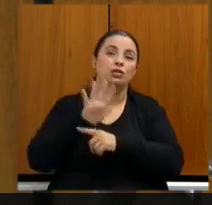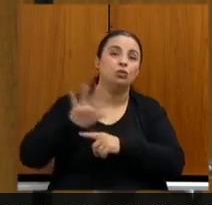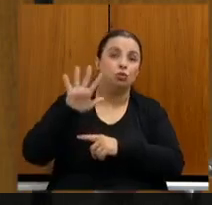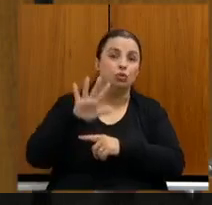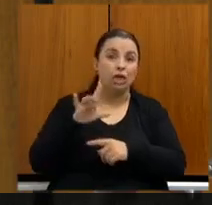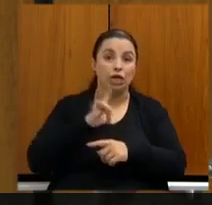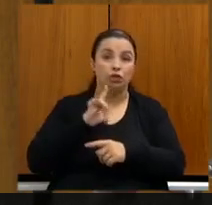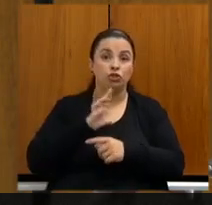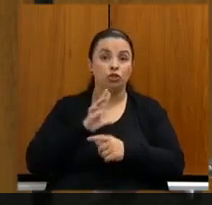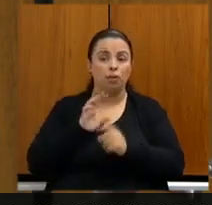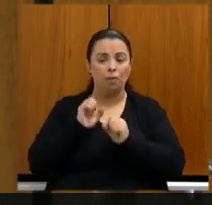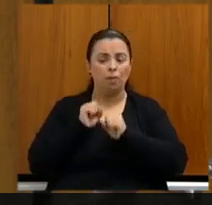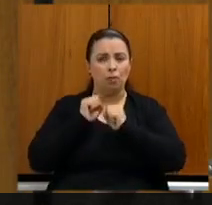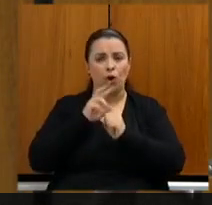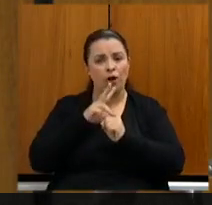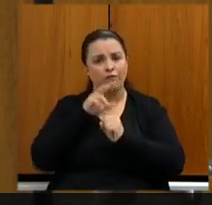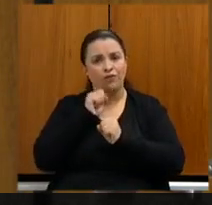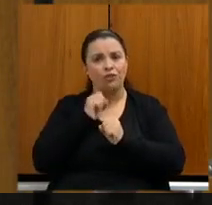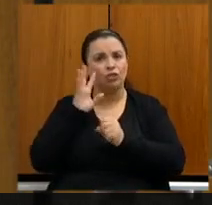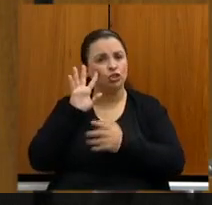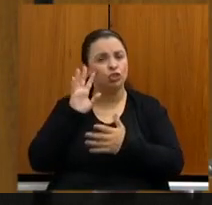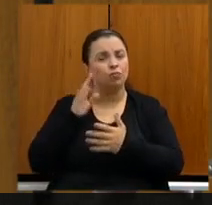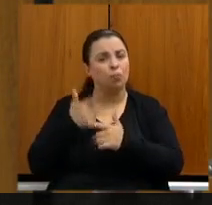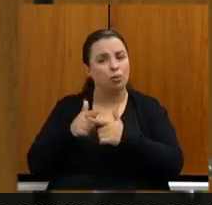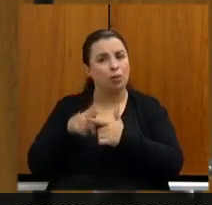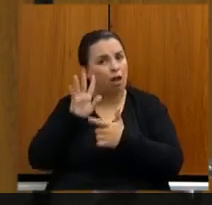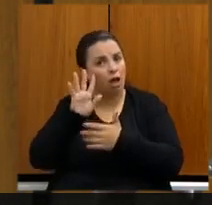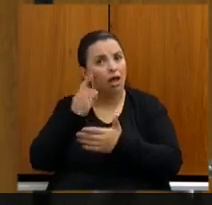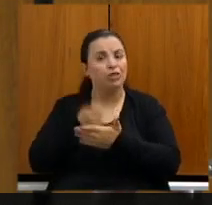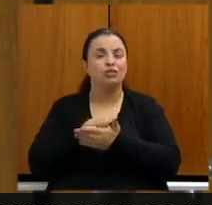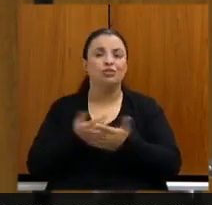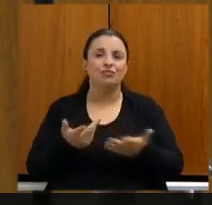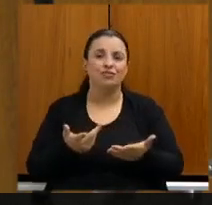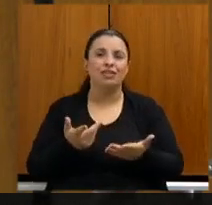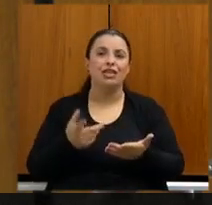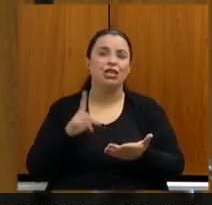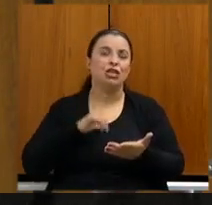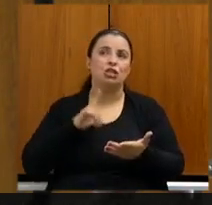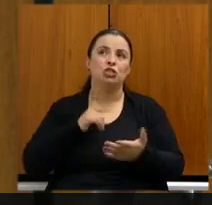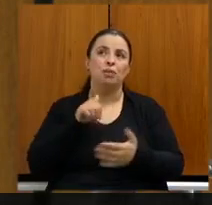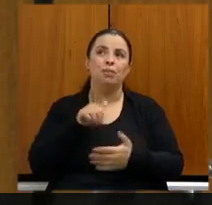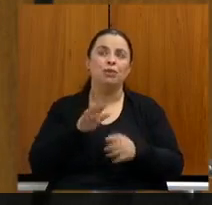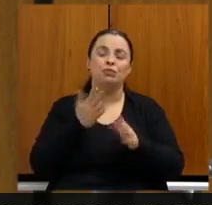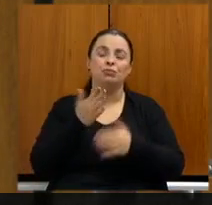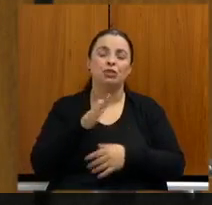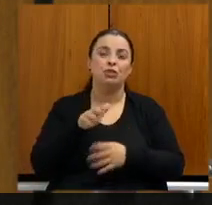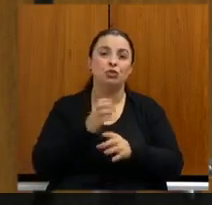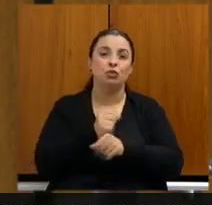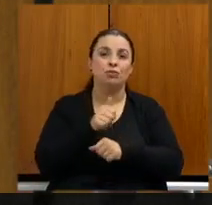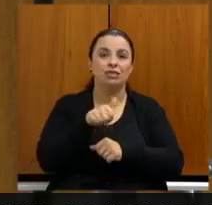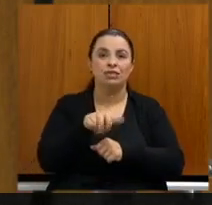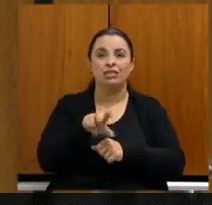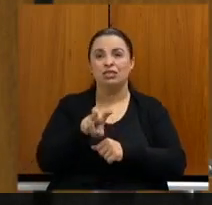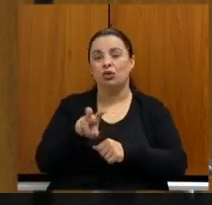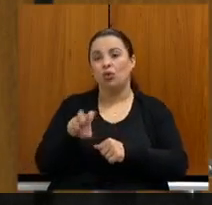inclusive de resolução desses problemas o caminhão mais de 150 conflitos fundiários um deles é da